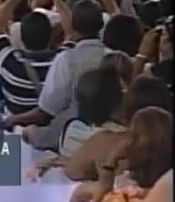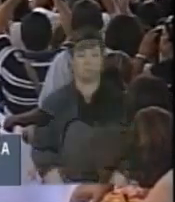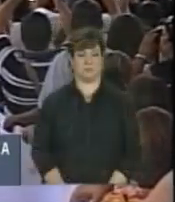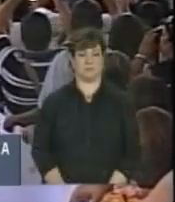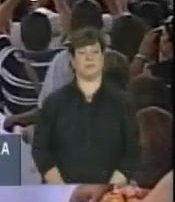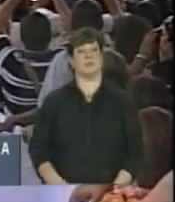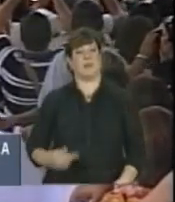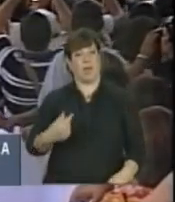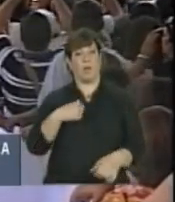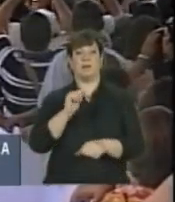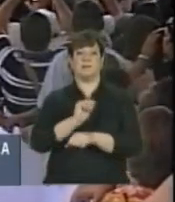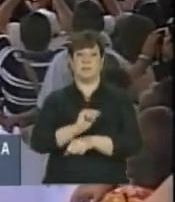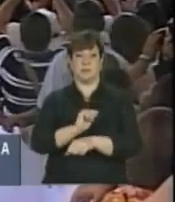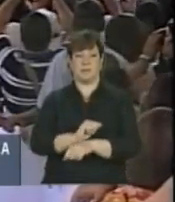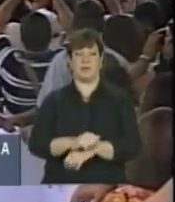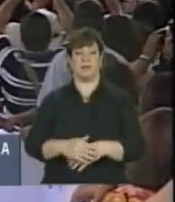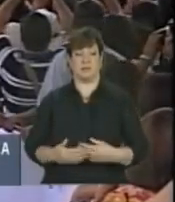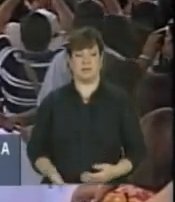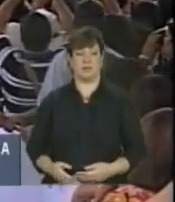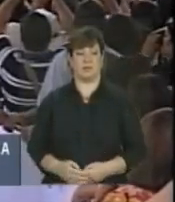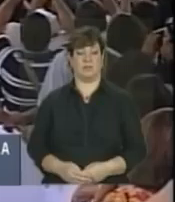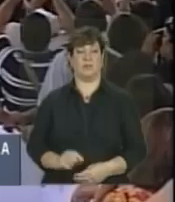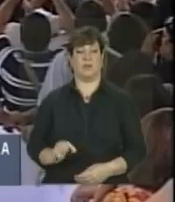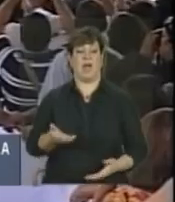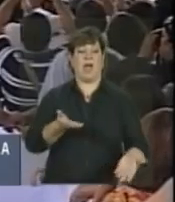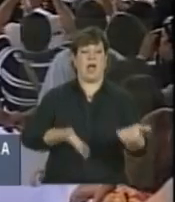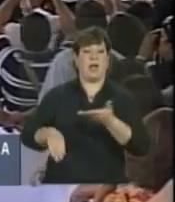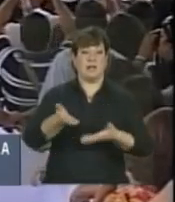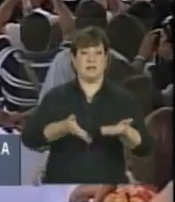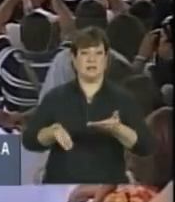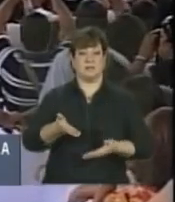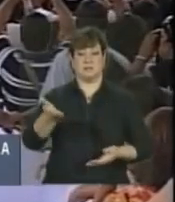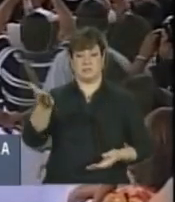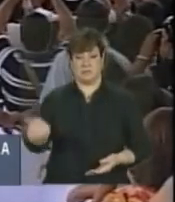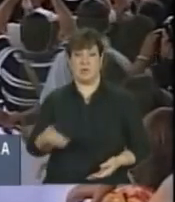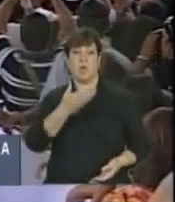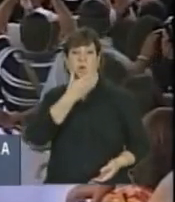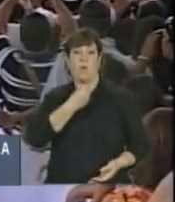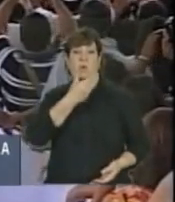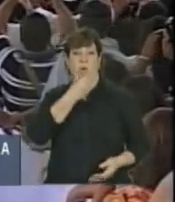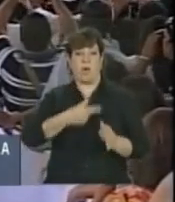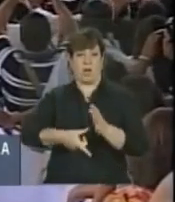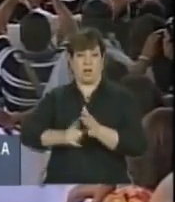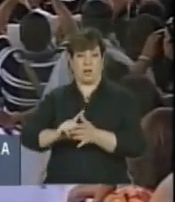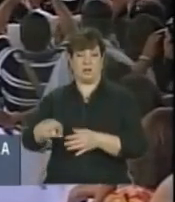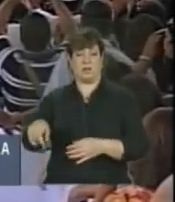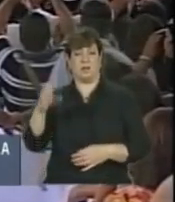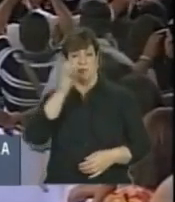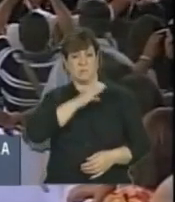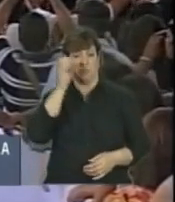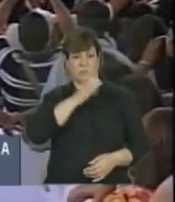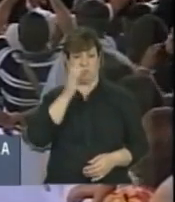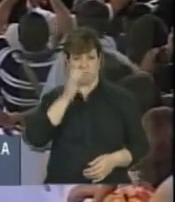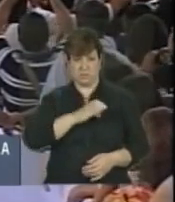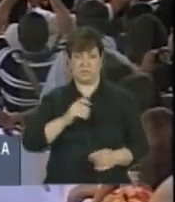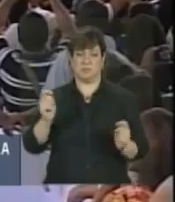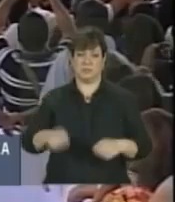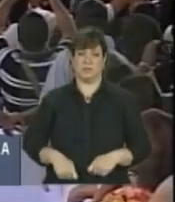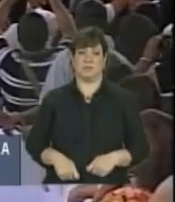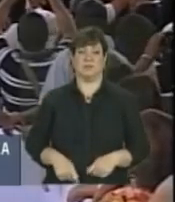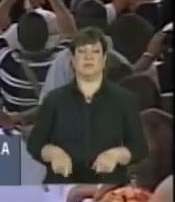eu espero, então, que o atendimento ao senhor, é um senhor, seja o mais rápido possível.